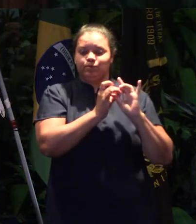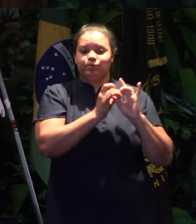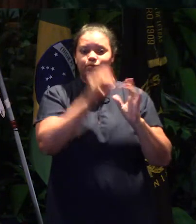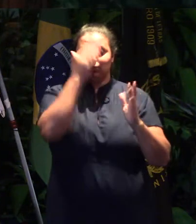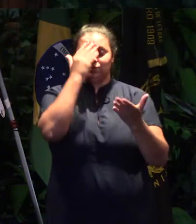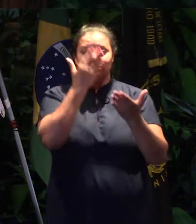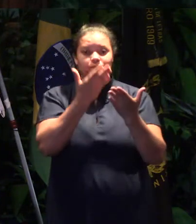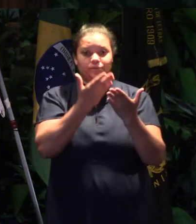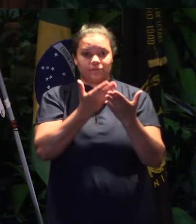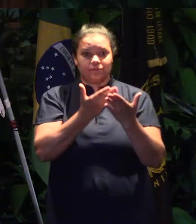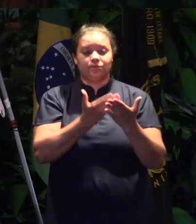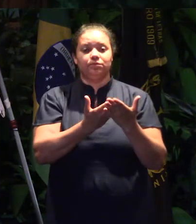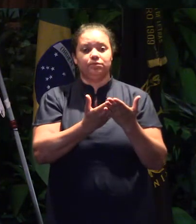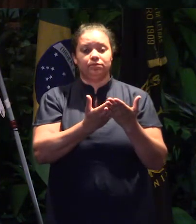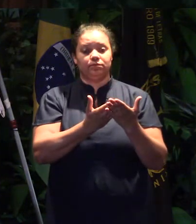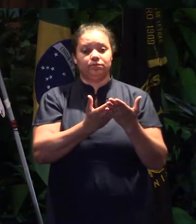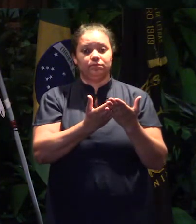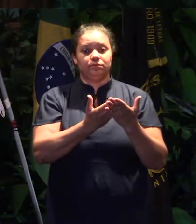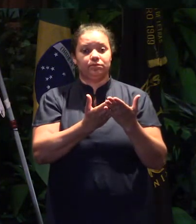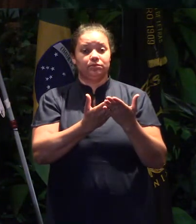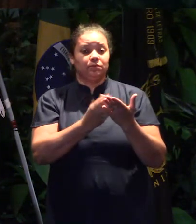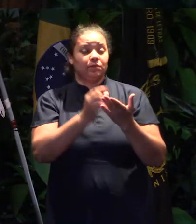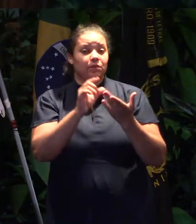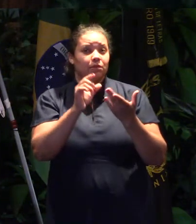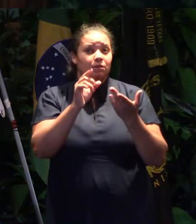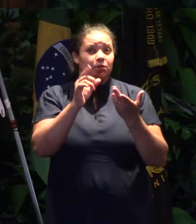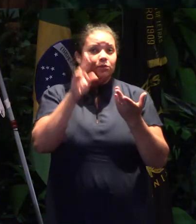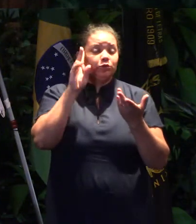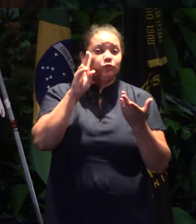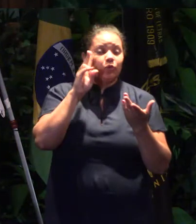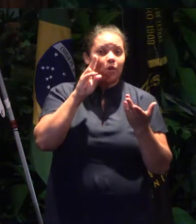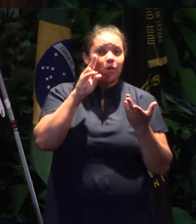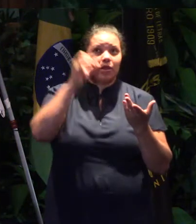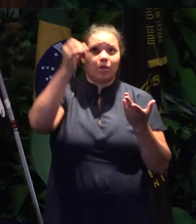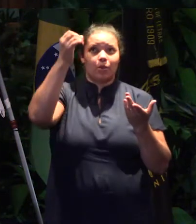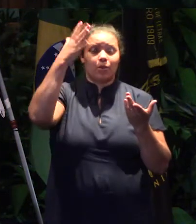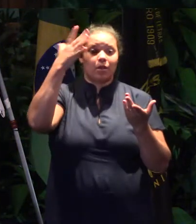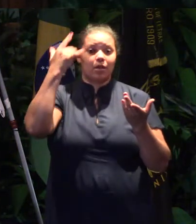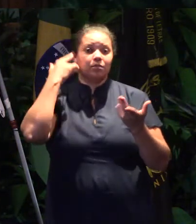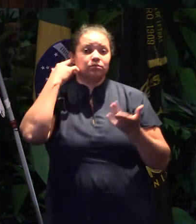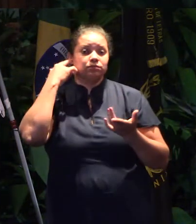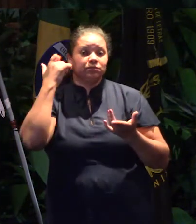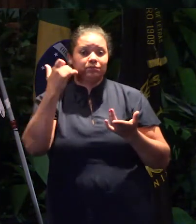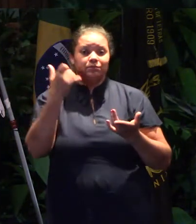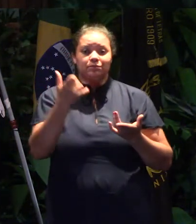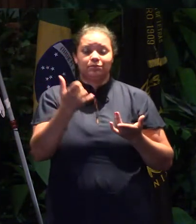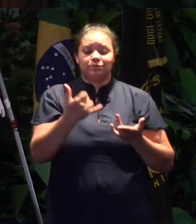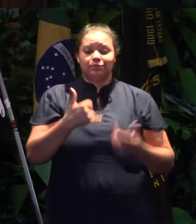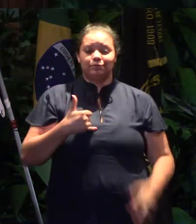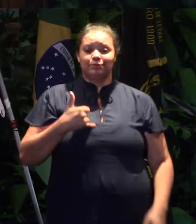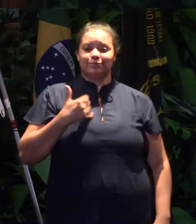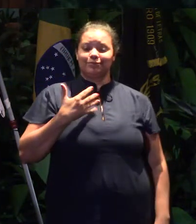confiança. E o Pequenas Histórias de Luz e Som é um livro que a gente tem muito orgulho de